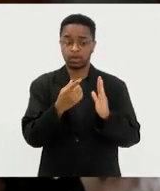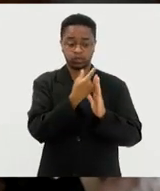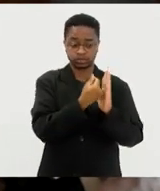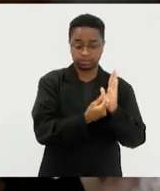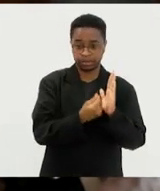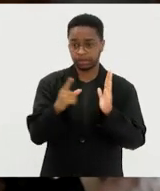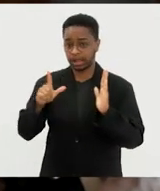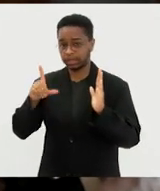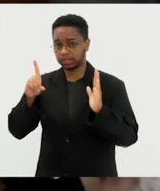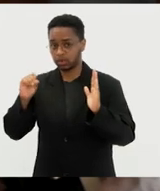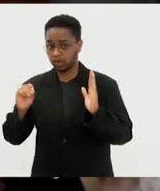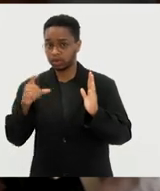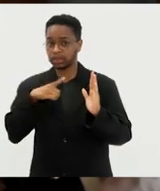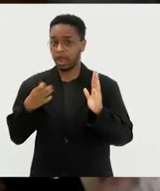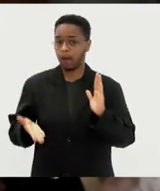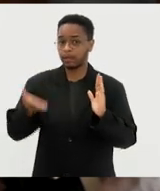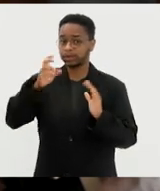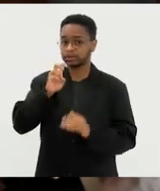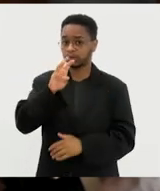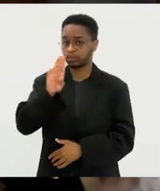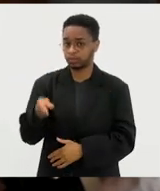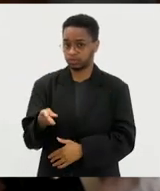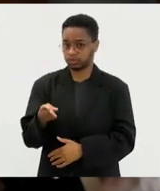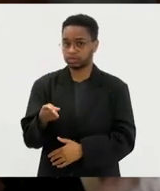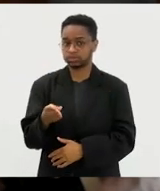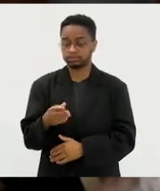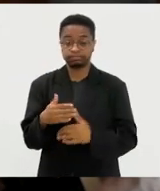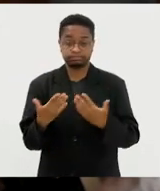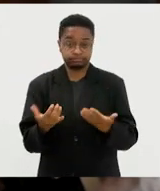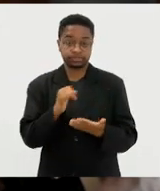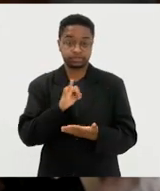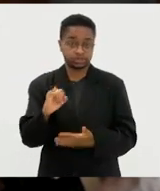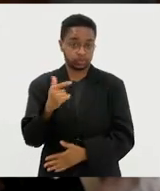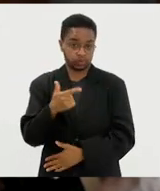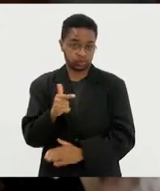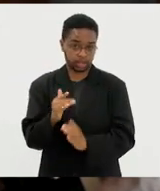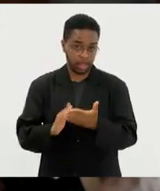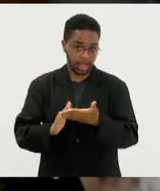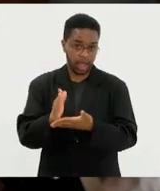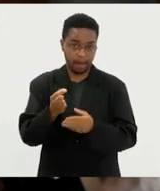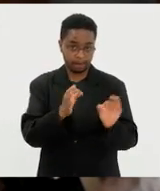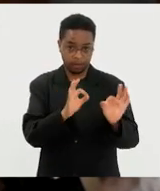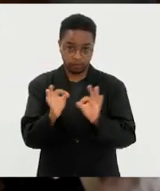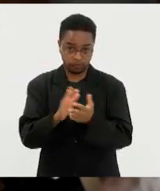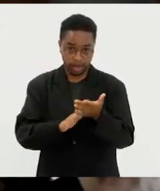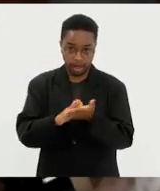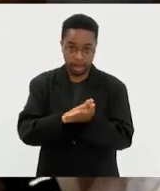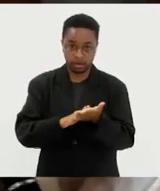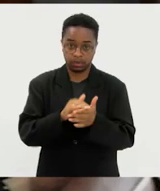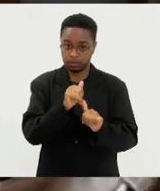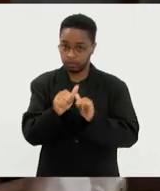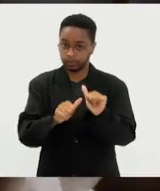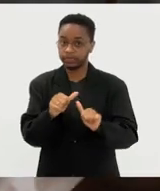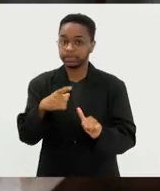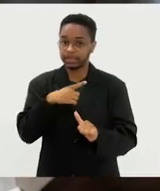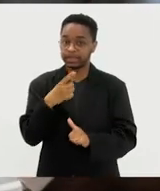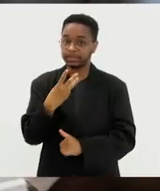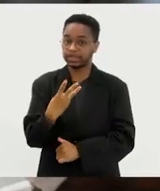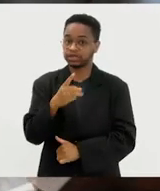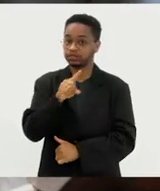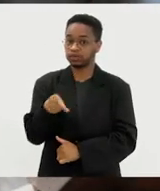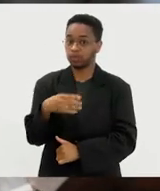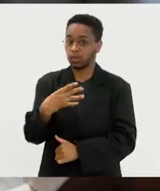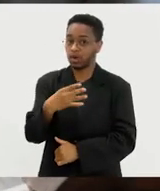Bom, dito isso, se a gente não aprova esse remanejamento, que deu 3,4